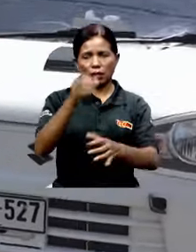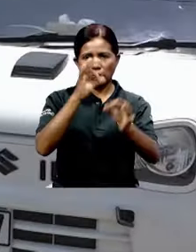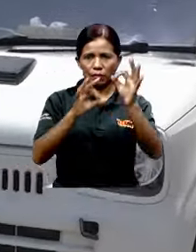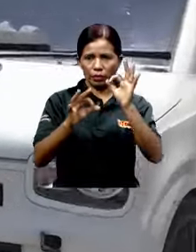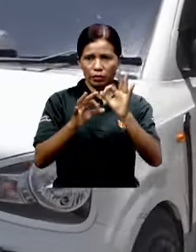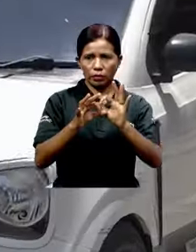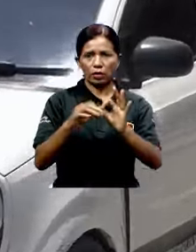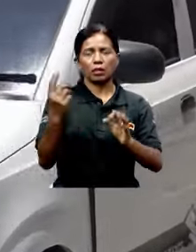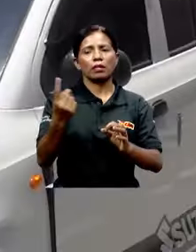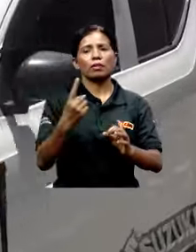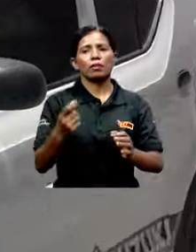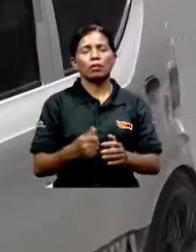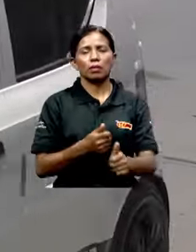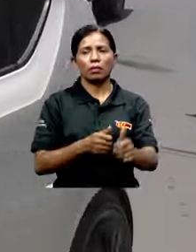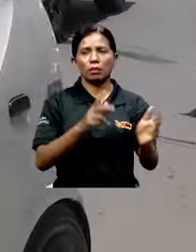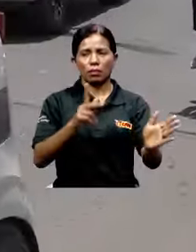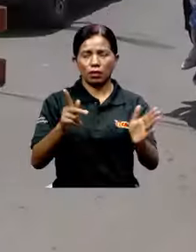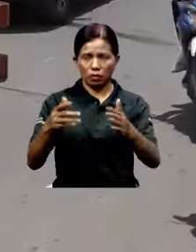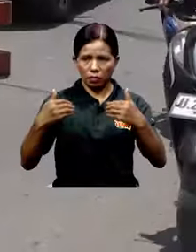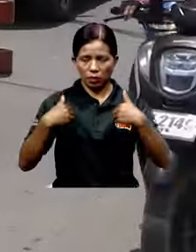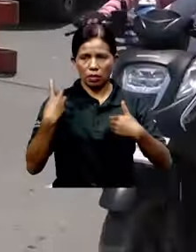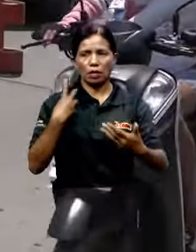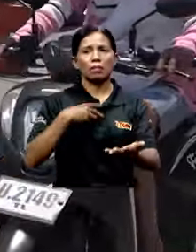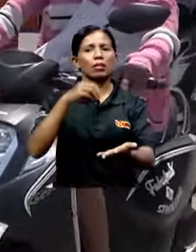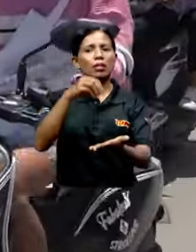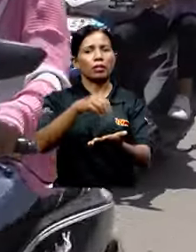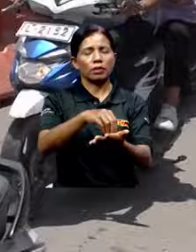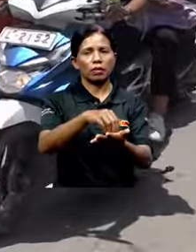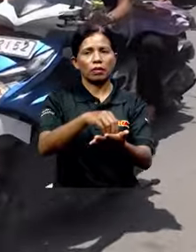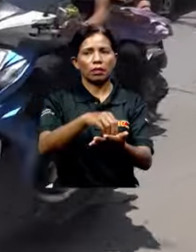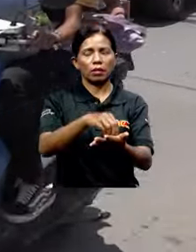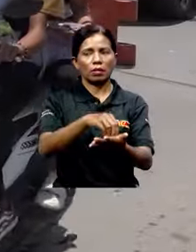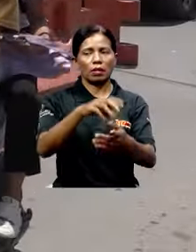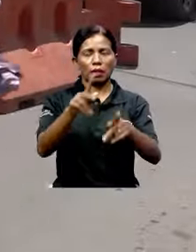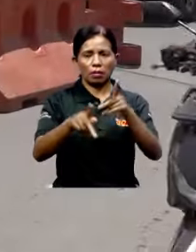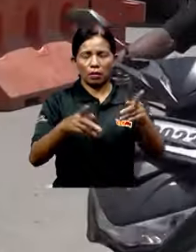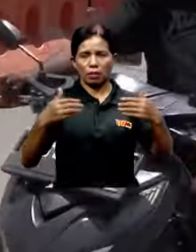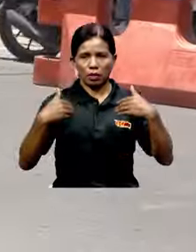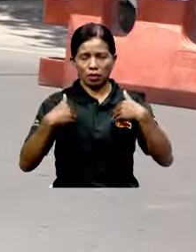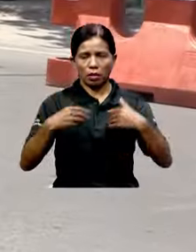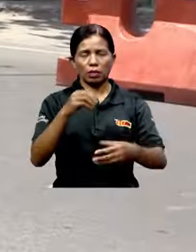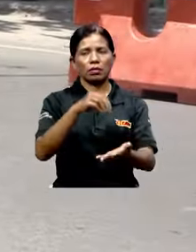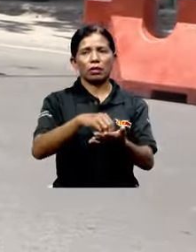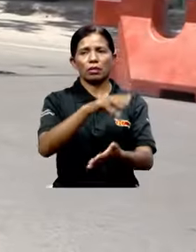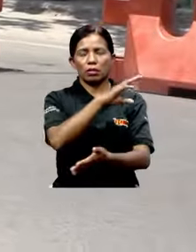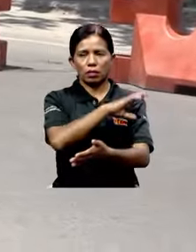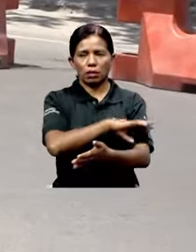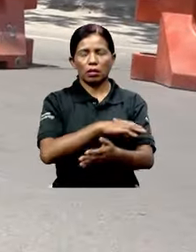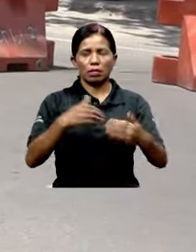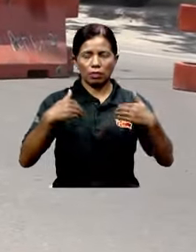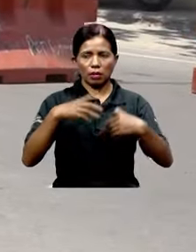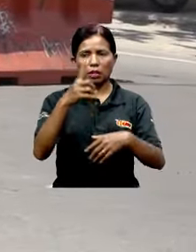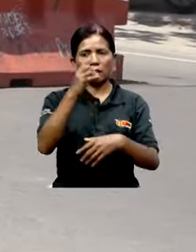garante tuir plano mesmo aqui, a mim se monta máximo, a mim lembra mesmo aqui, e a tu garante segurança mesmo aqui, de